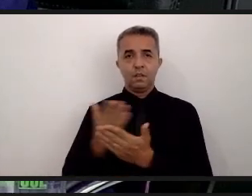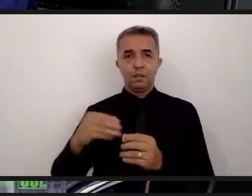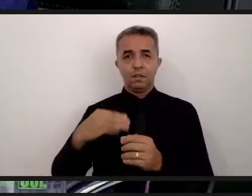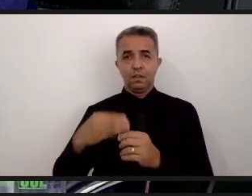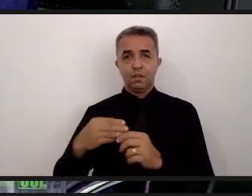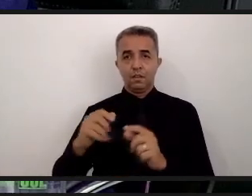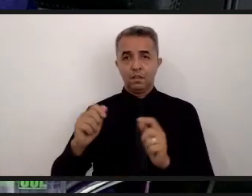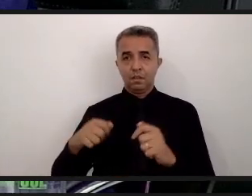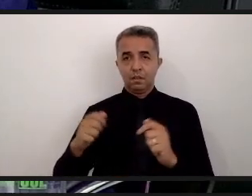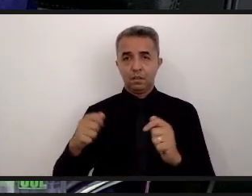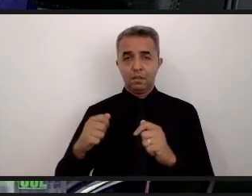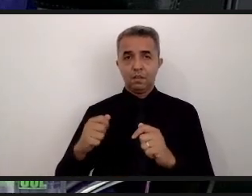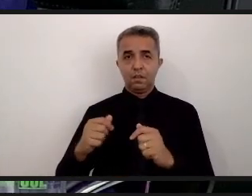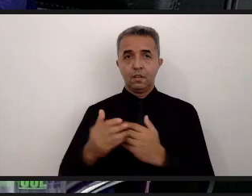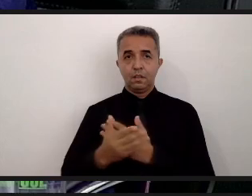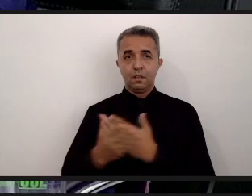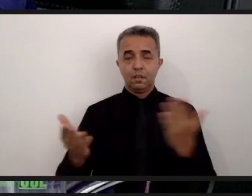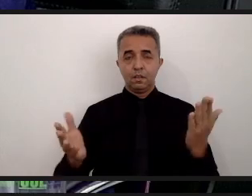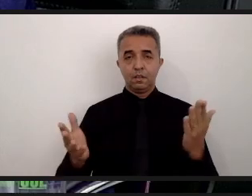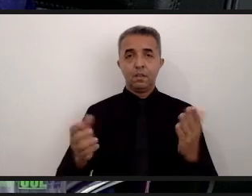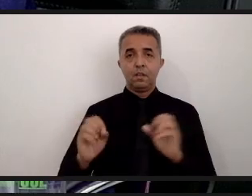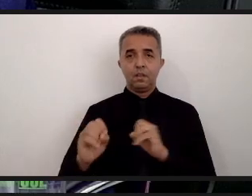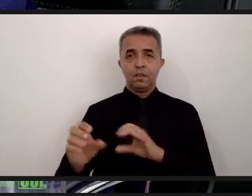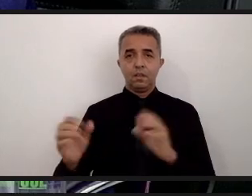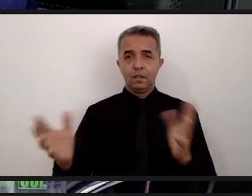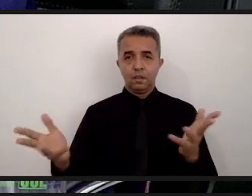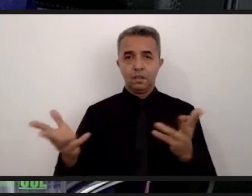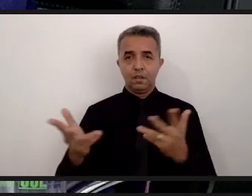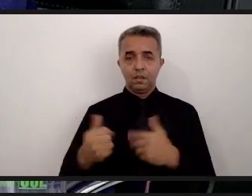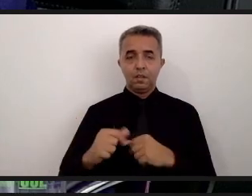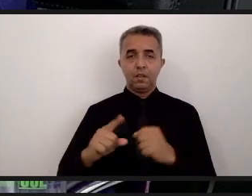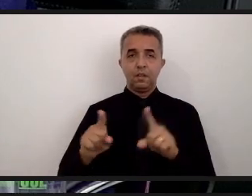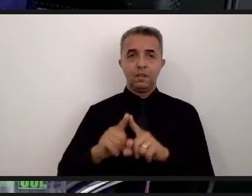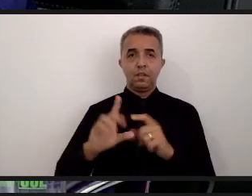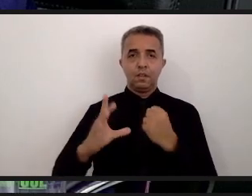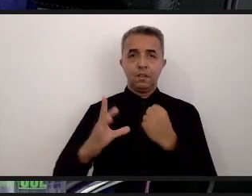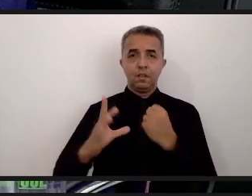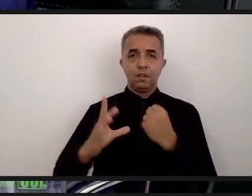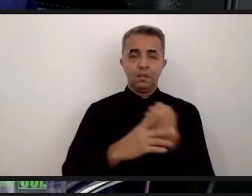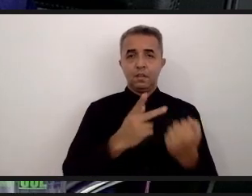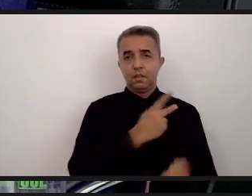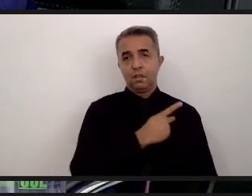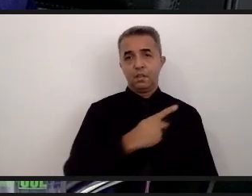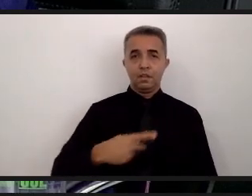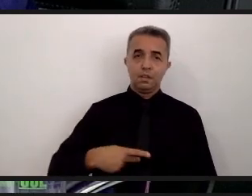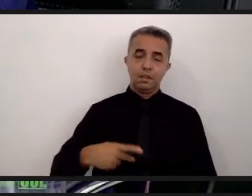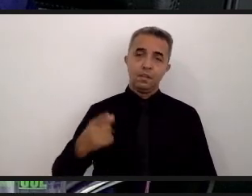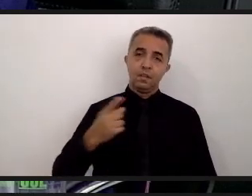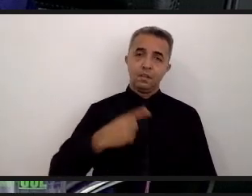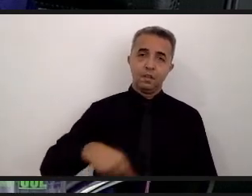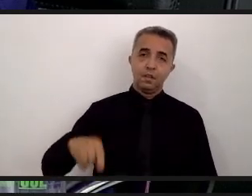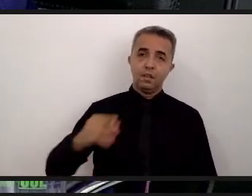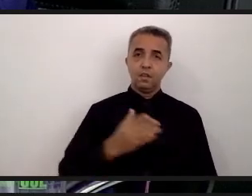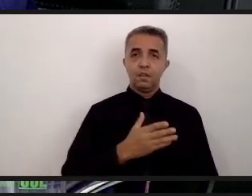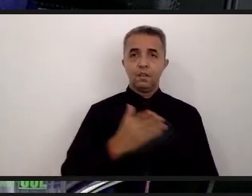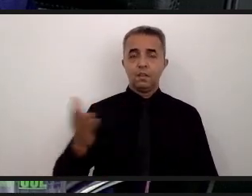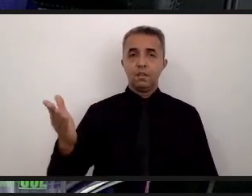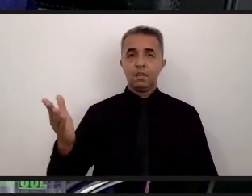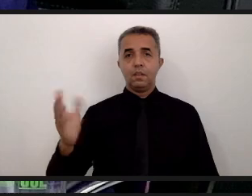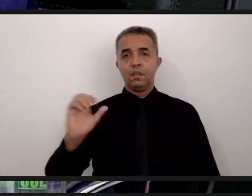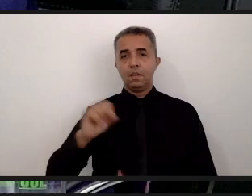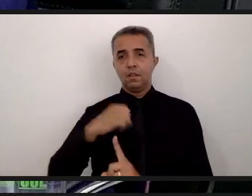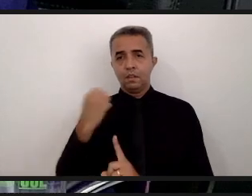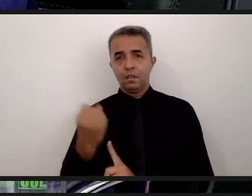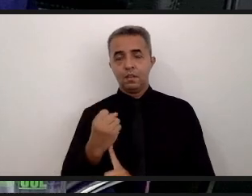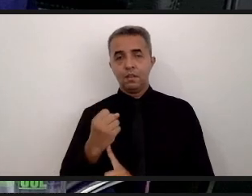uma educação de qualidade, dependemos da segurança pública, e para isso nós vivemos uma sociedade onde a democracia